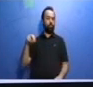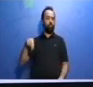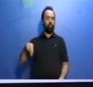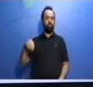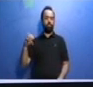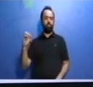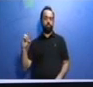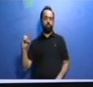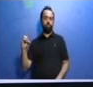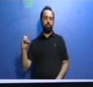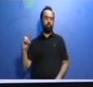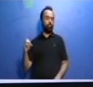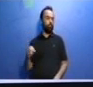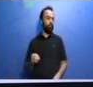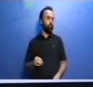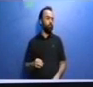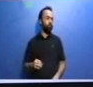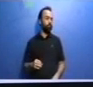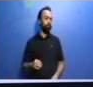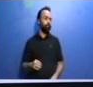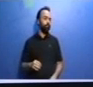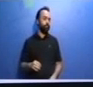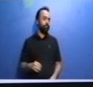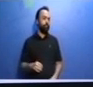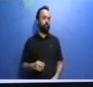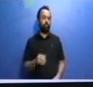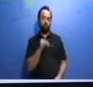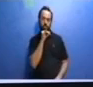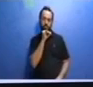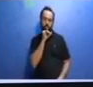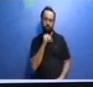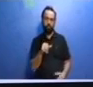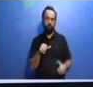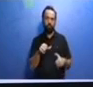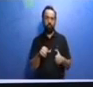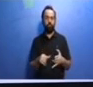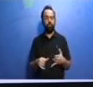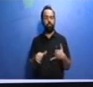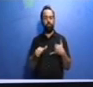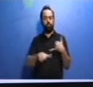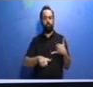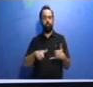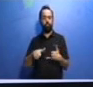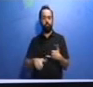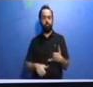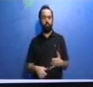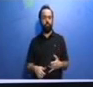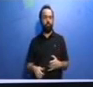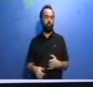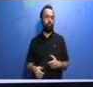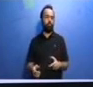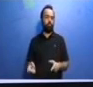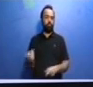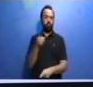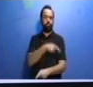monóxido de nitrogênio. Então, esse é um exemplo de reação reversível.